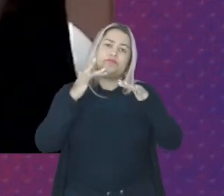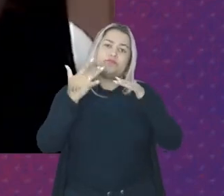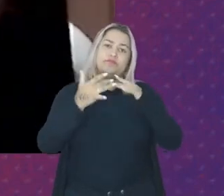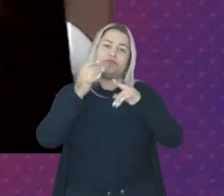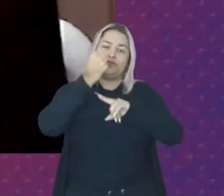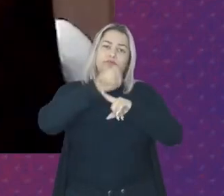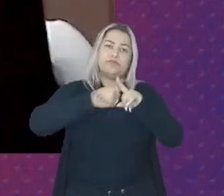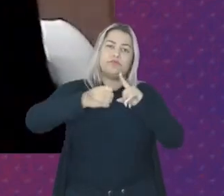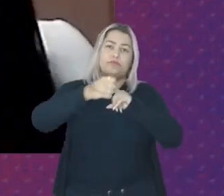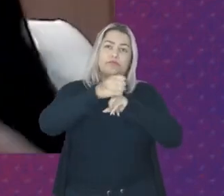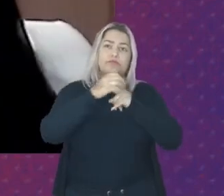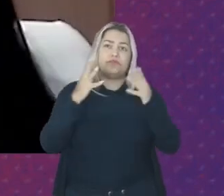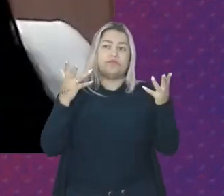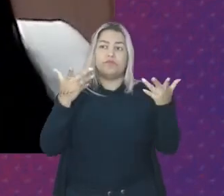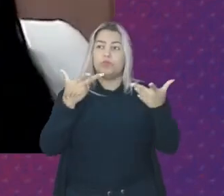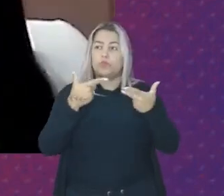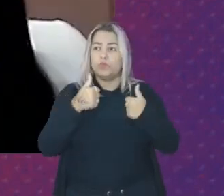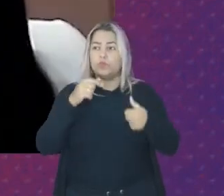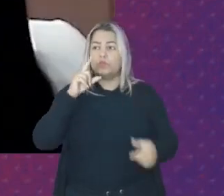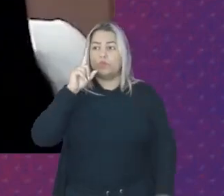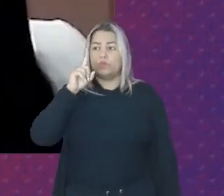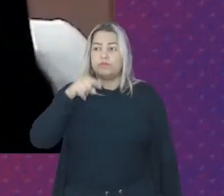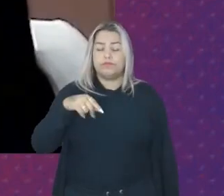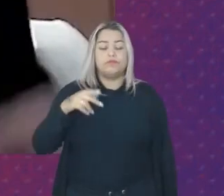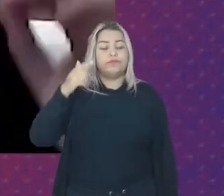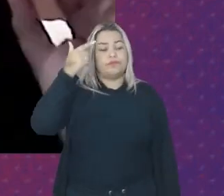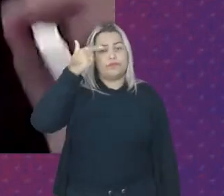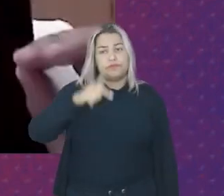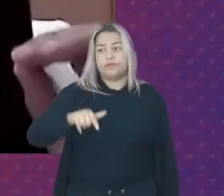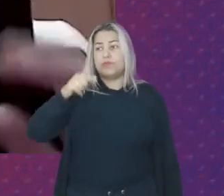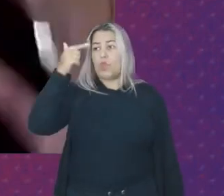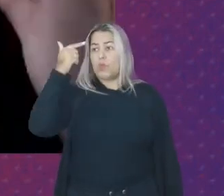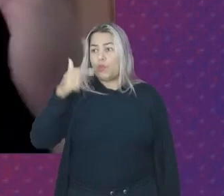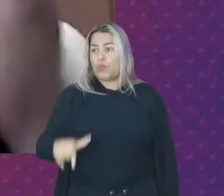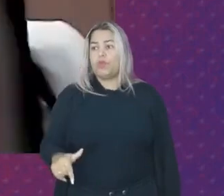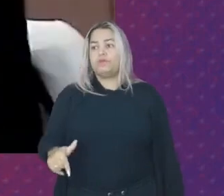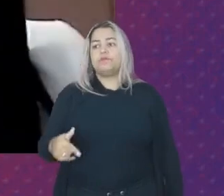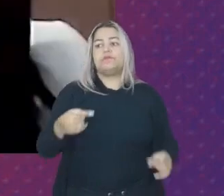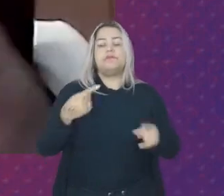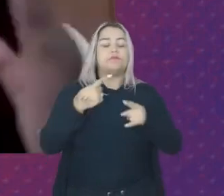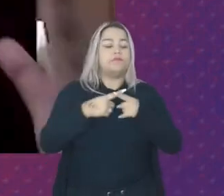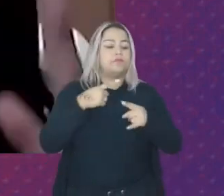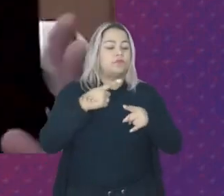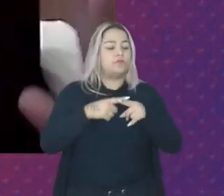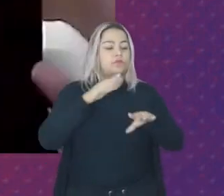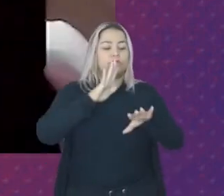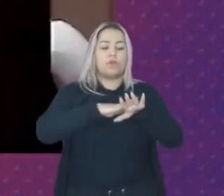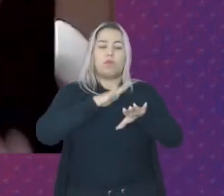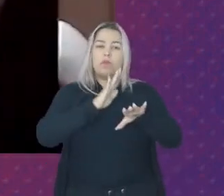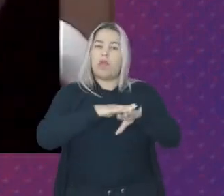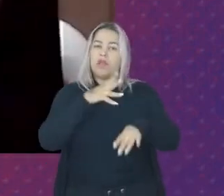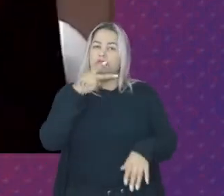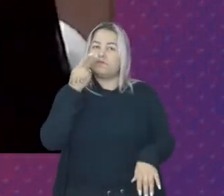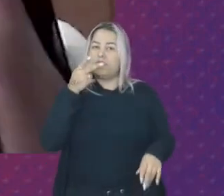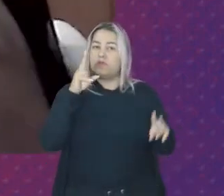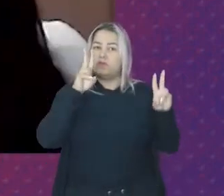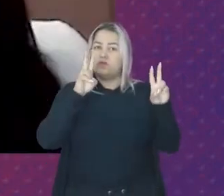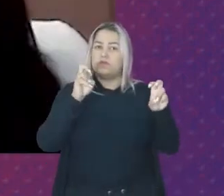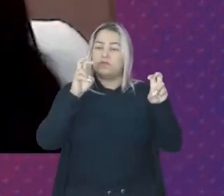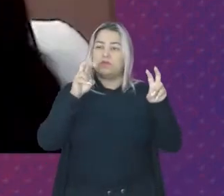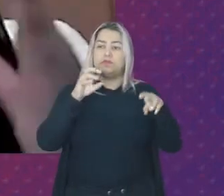uma maravilha você ser repetitivo. Por quê? Quanto mais você fala sobre um